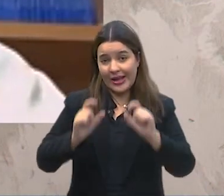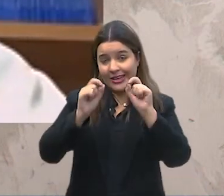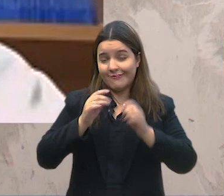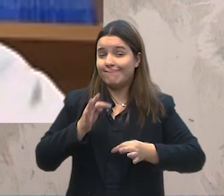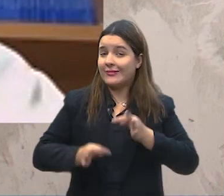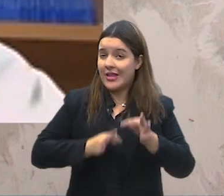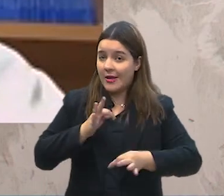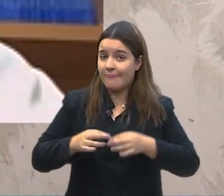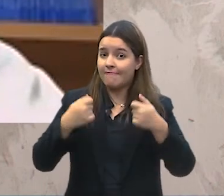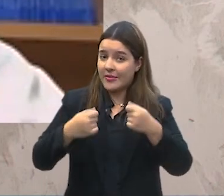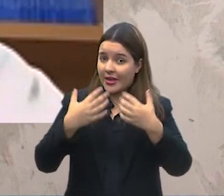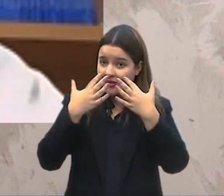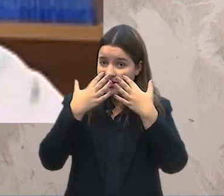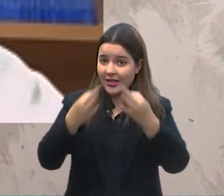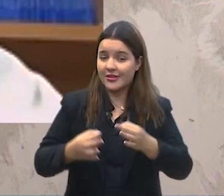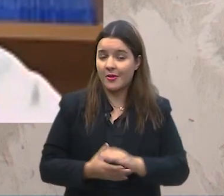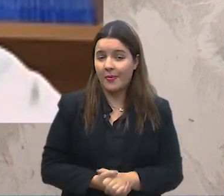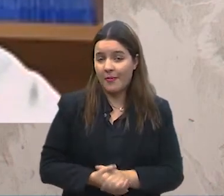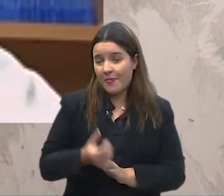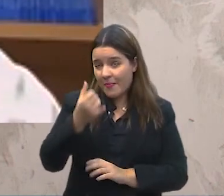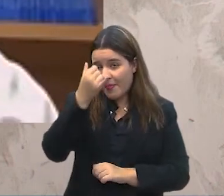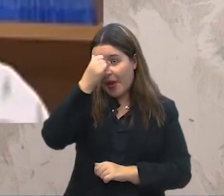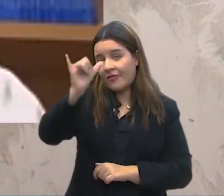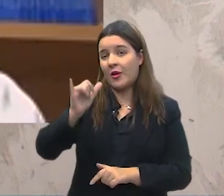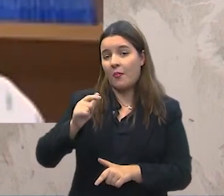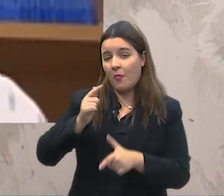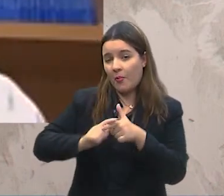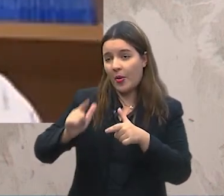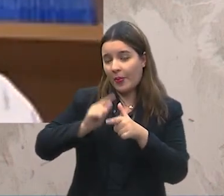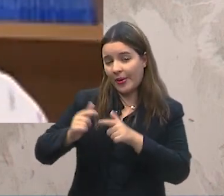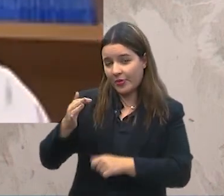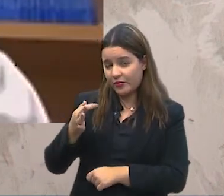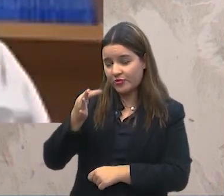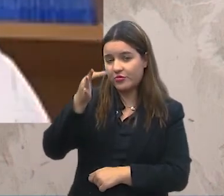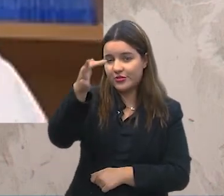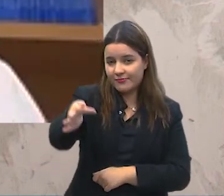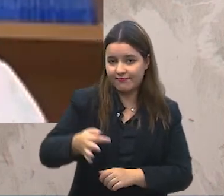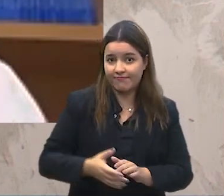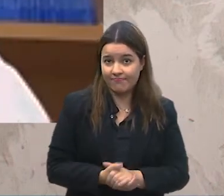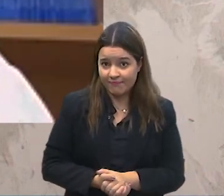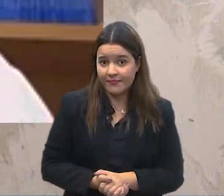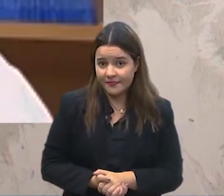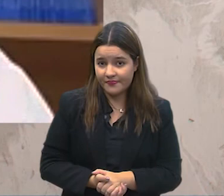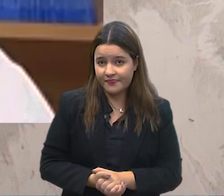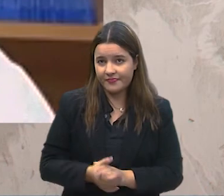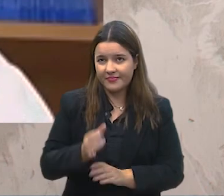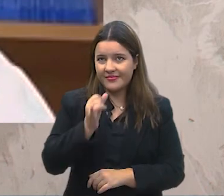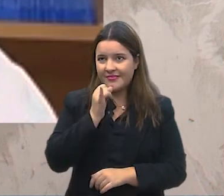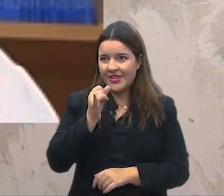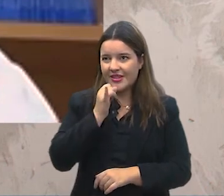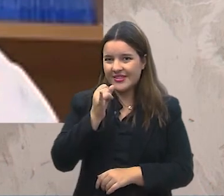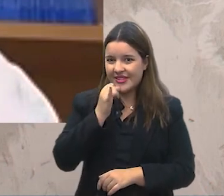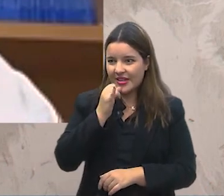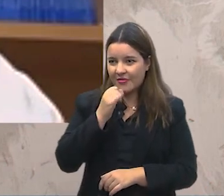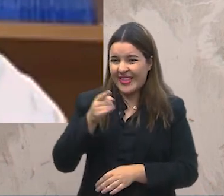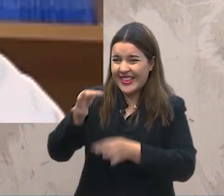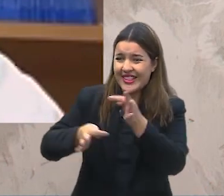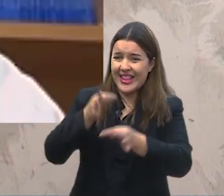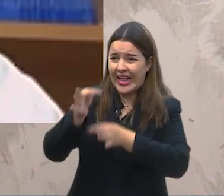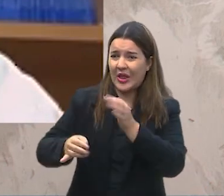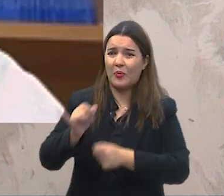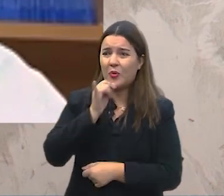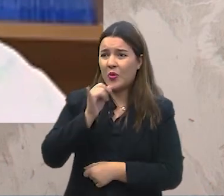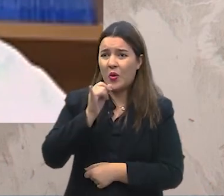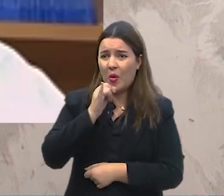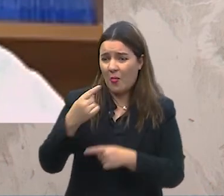dessa forma para evitar intervenções, ou intervenções que não levem a nada, ou seja, nenhum benefício para o paciente,